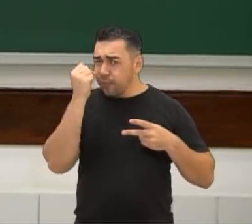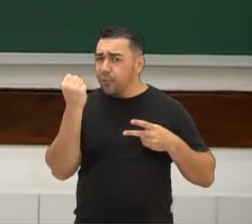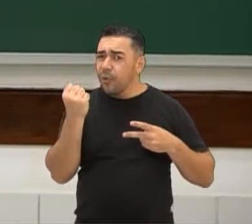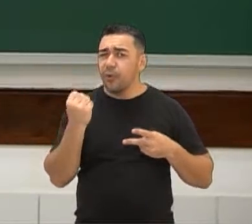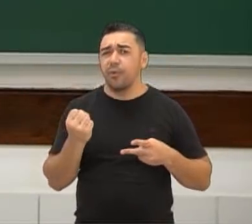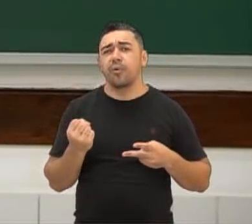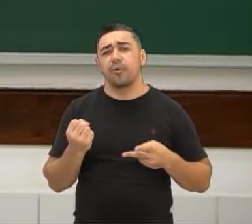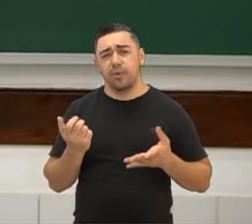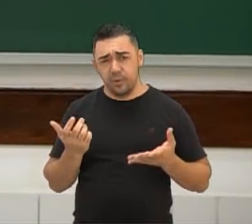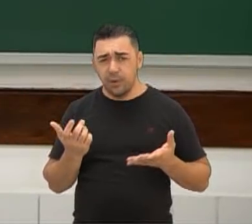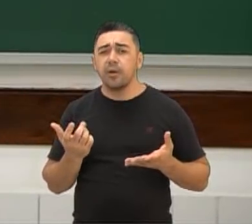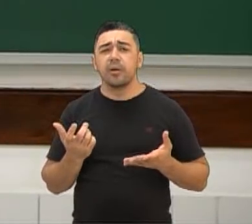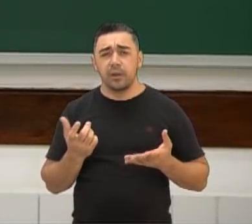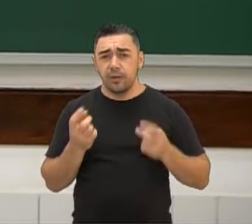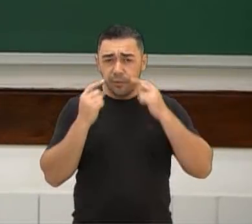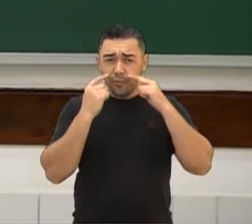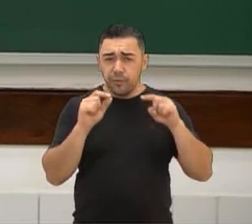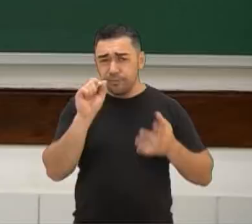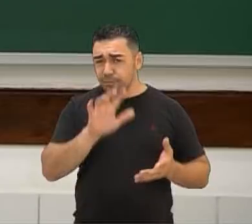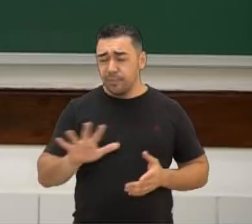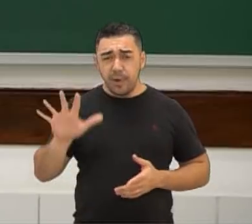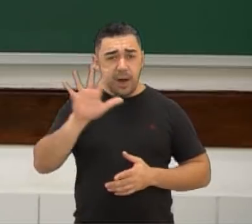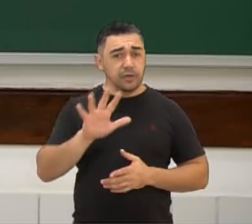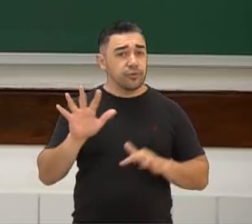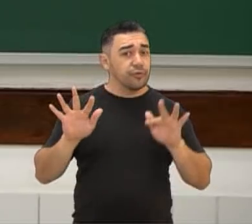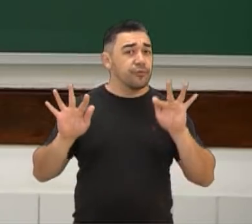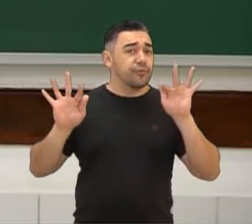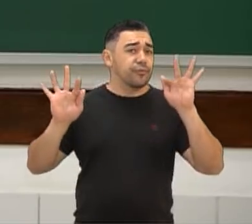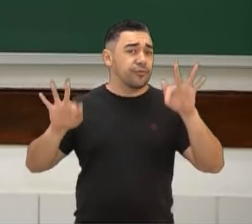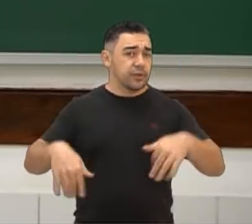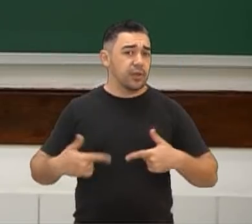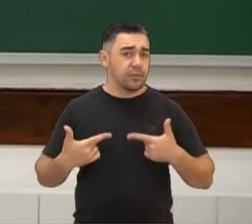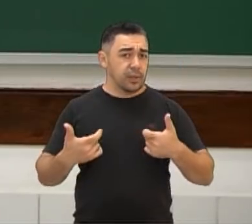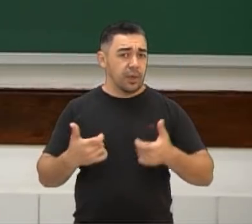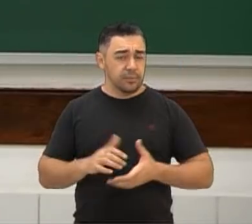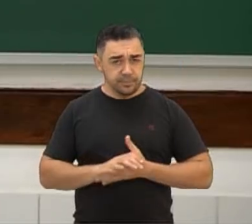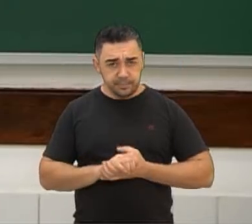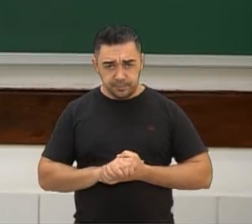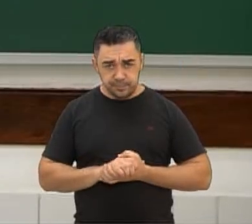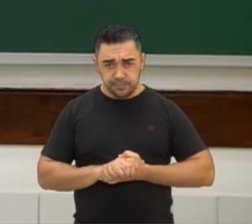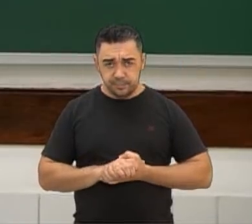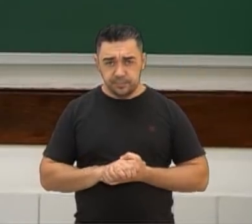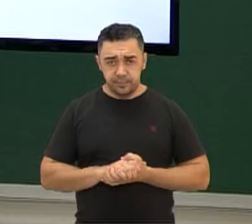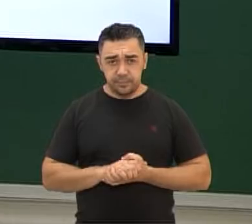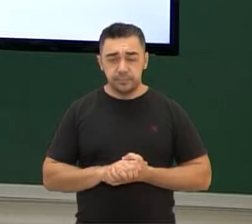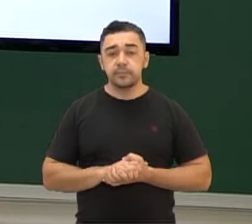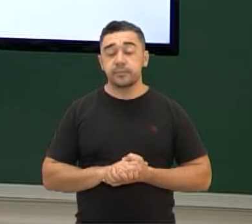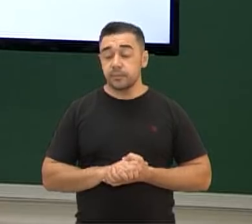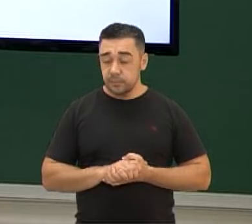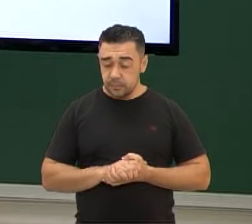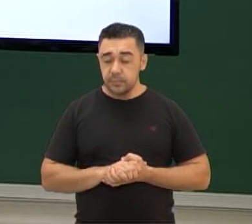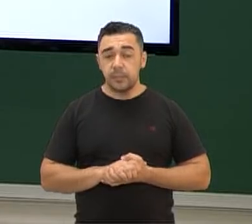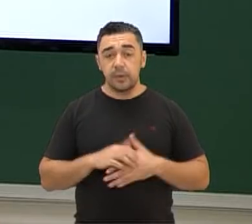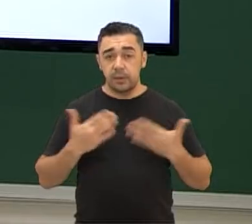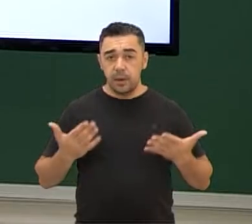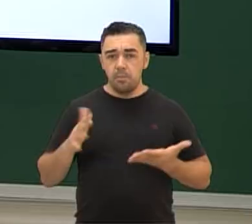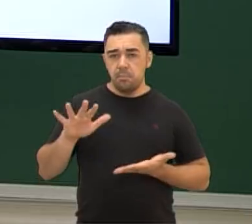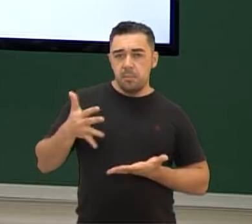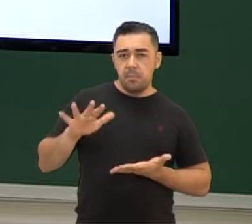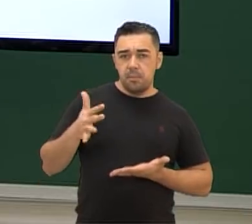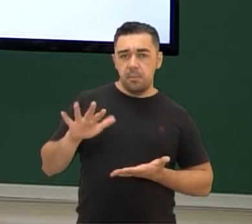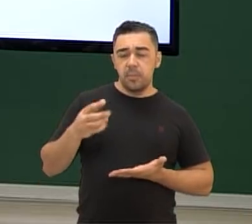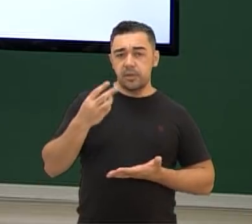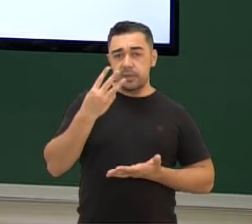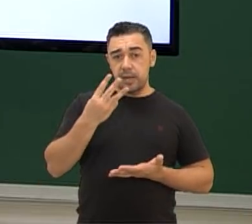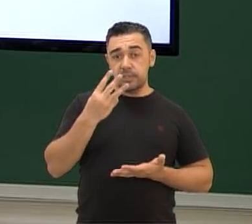fortes, 2 imagens terríveis para esse final de guerra. Estima-se que mais de